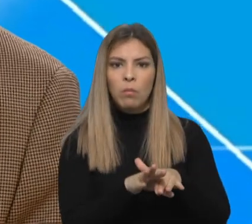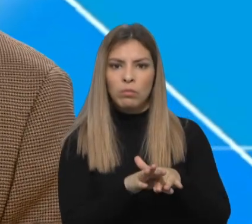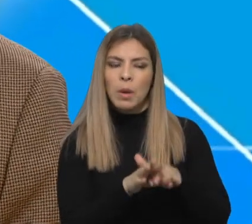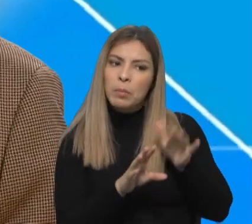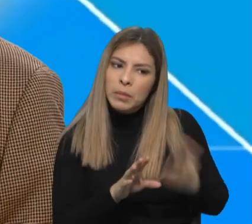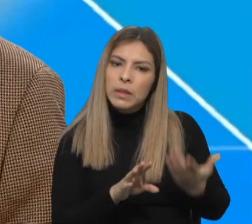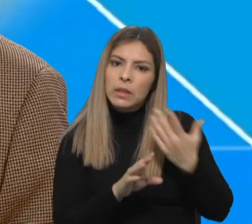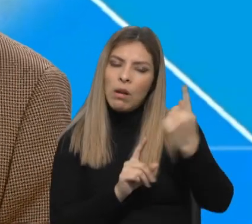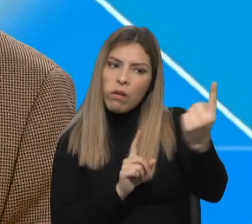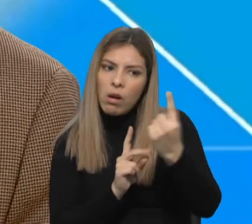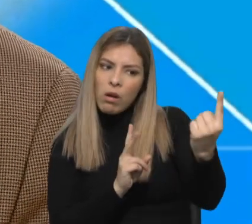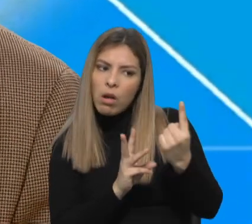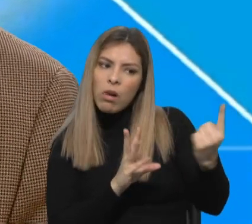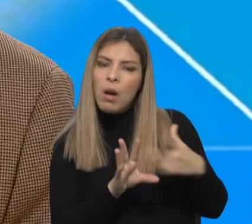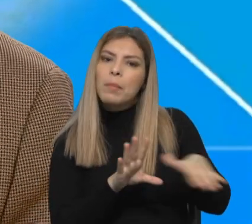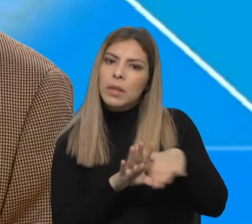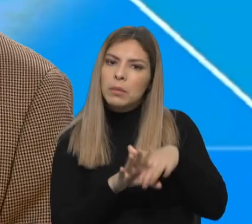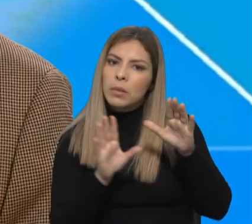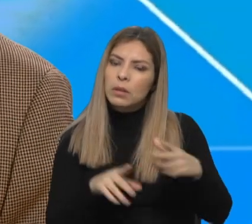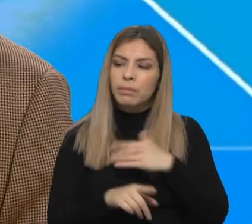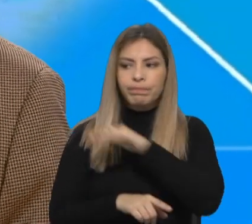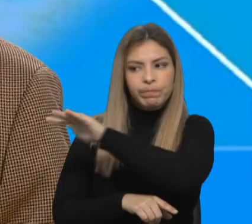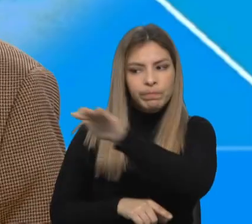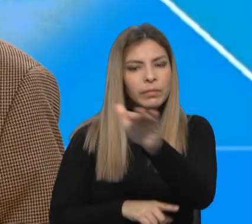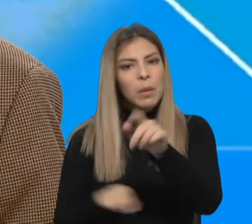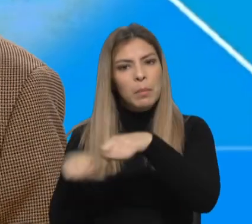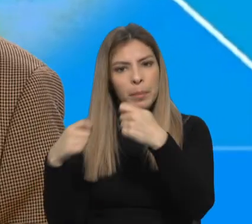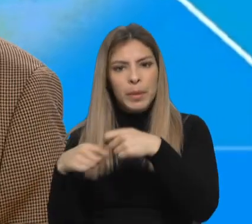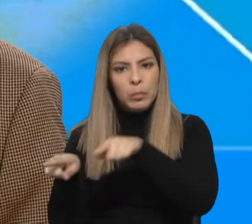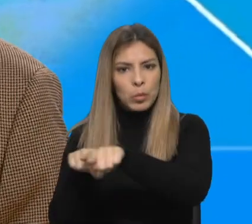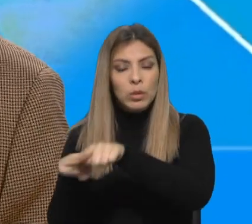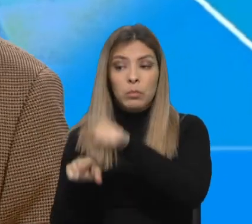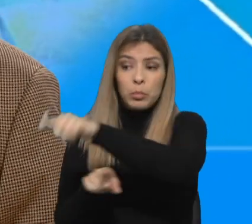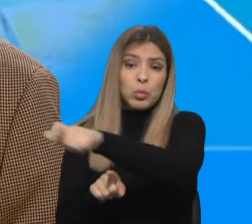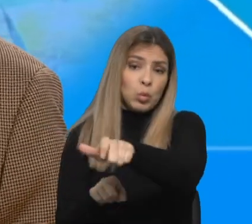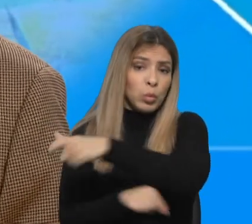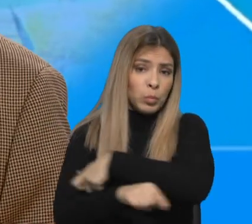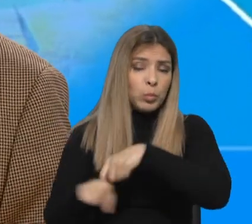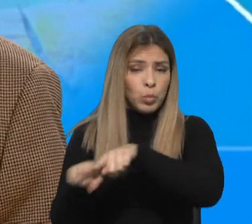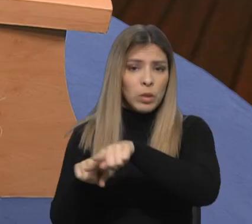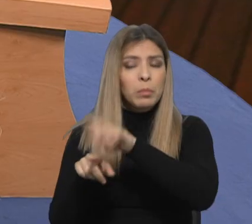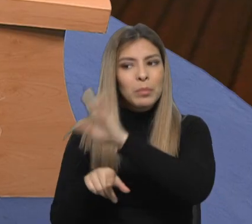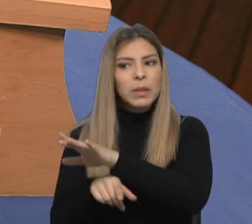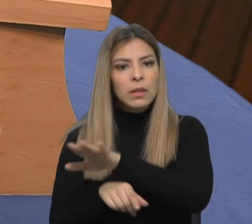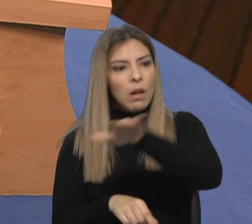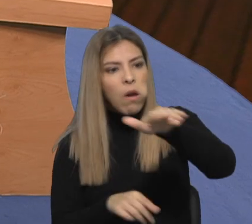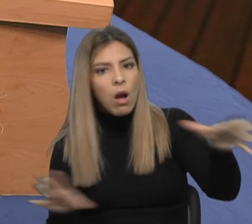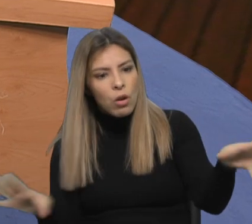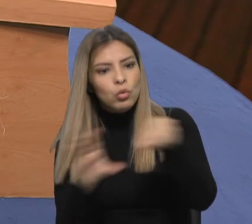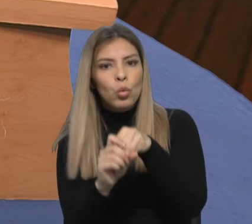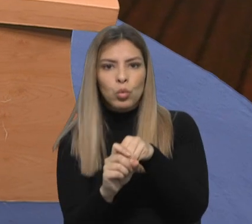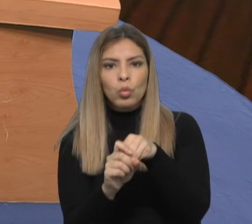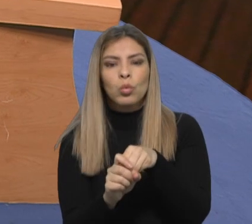este repto que é deixado aos partidos políticos e a todos os agentes políticos de procurar envolver. E eu penso que, ultimamente,